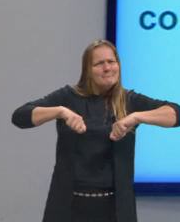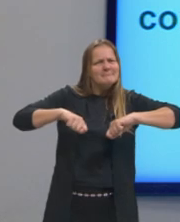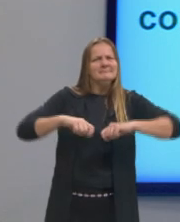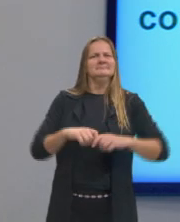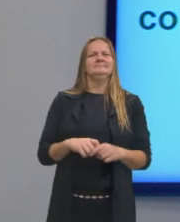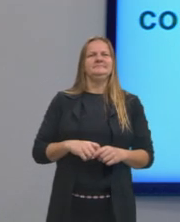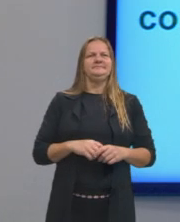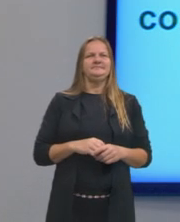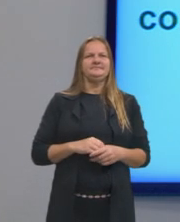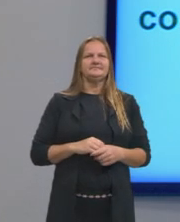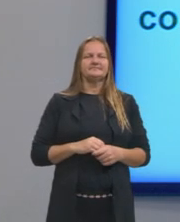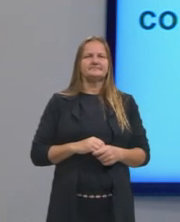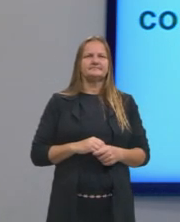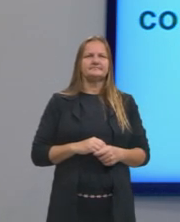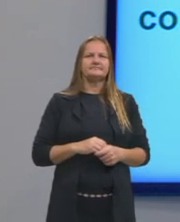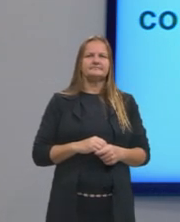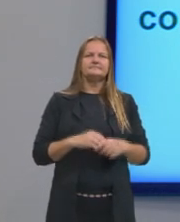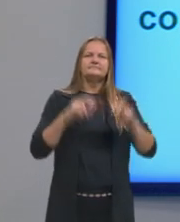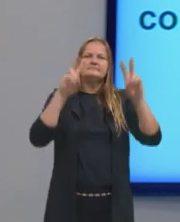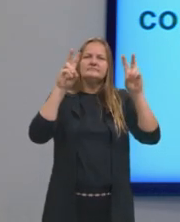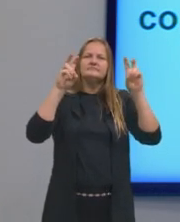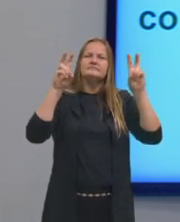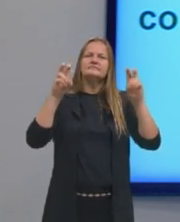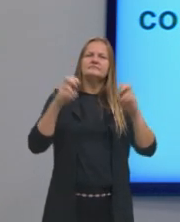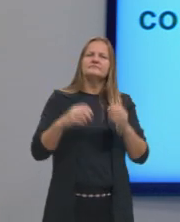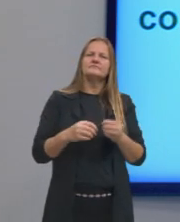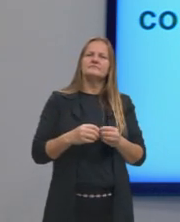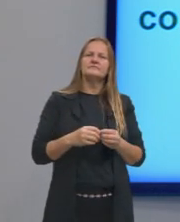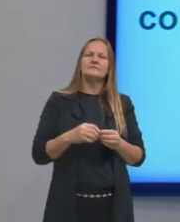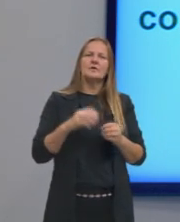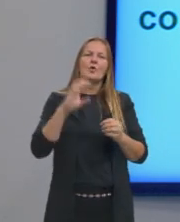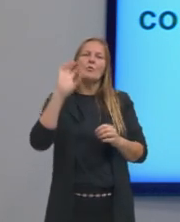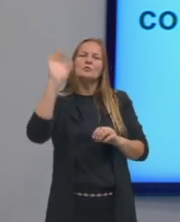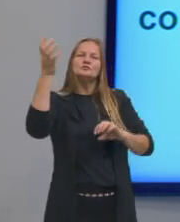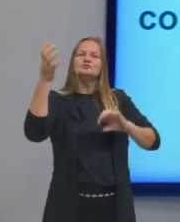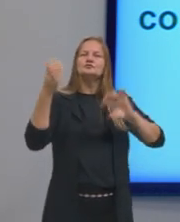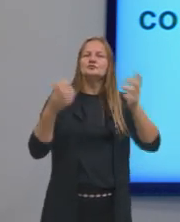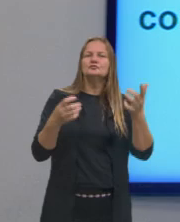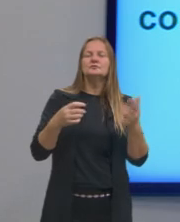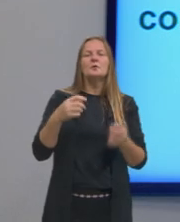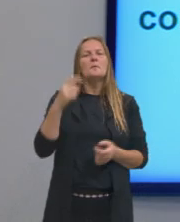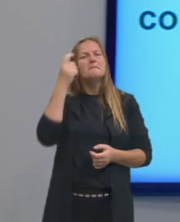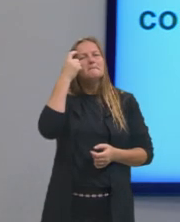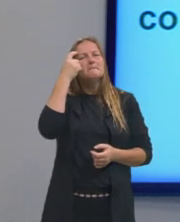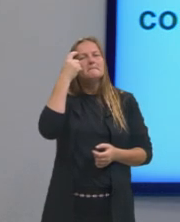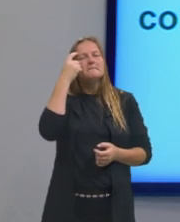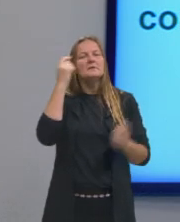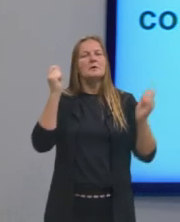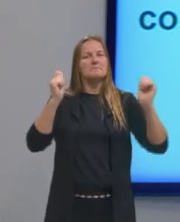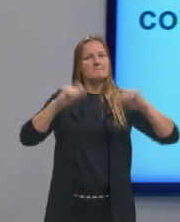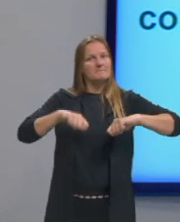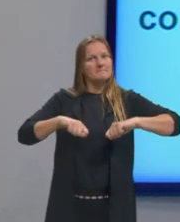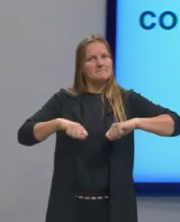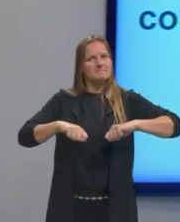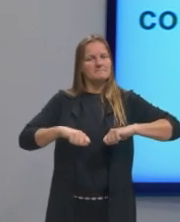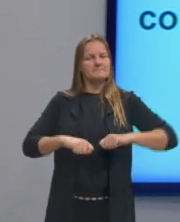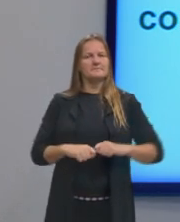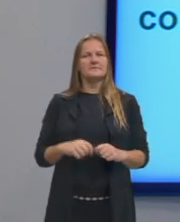mas é possível trabalhando Então essa solução Pensando na possibilidade dela